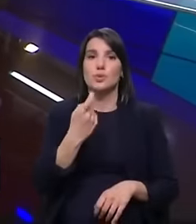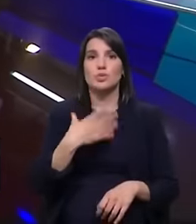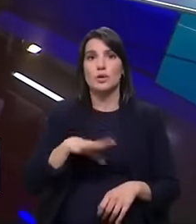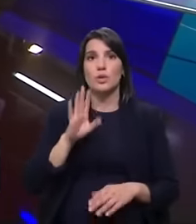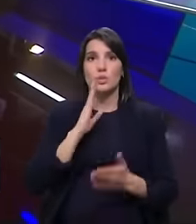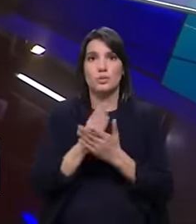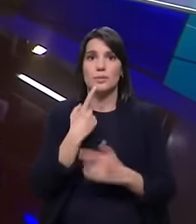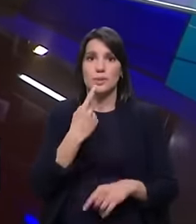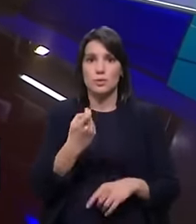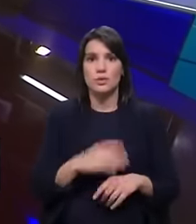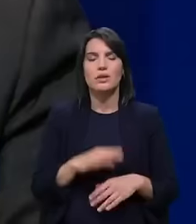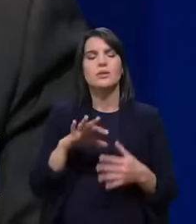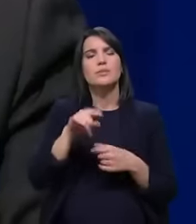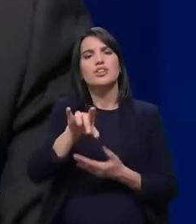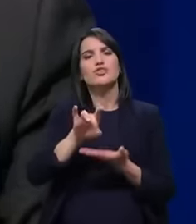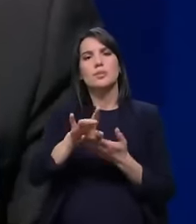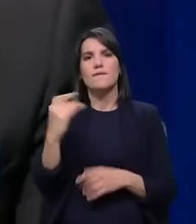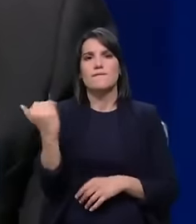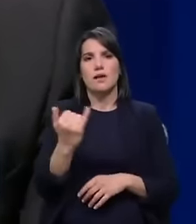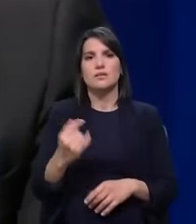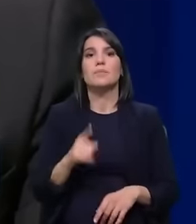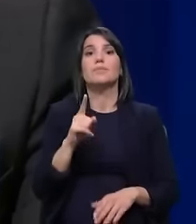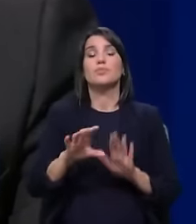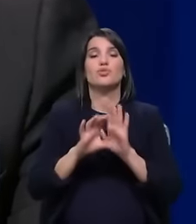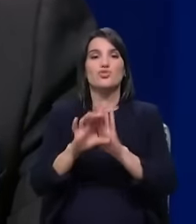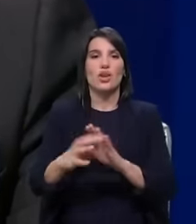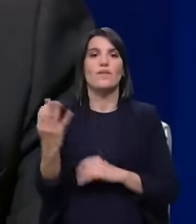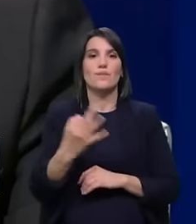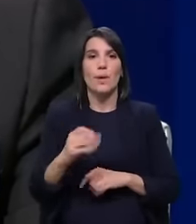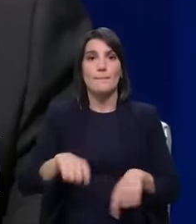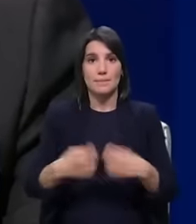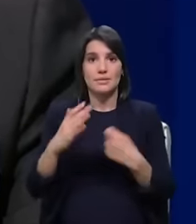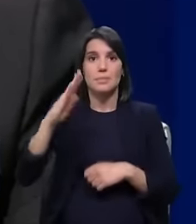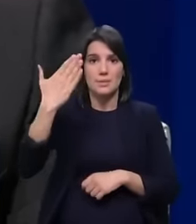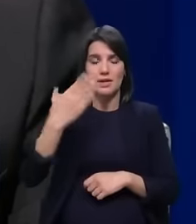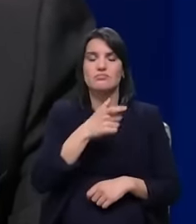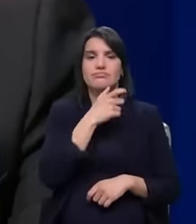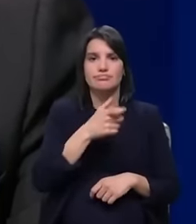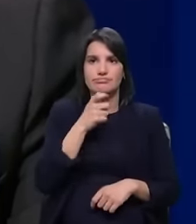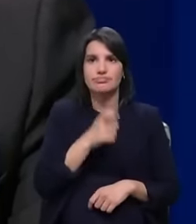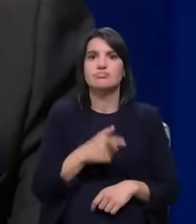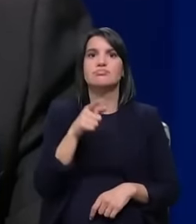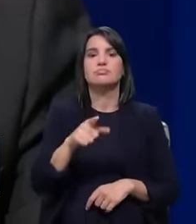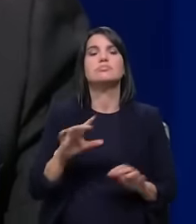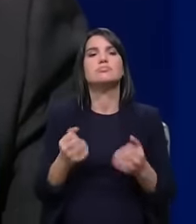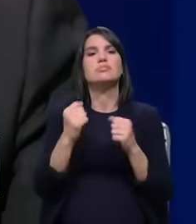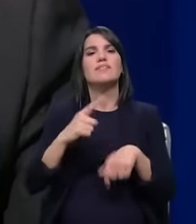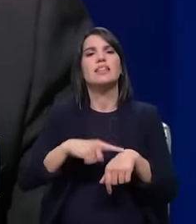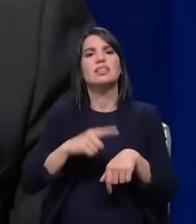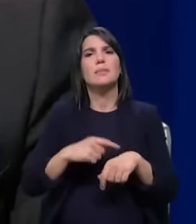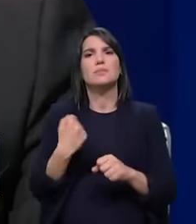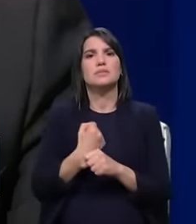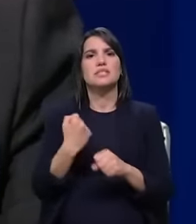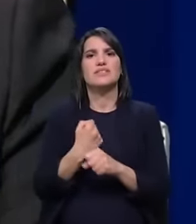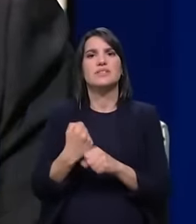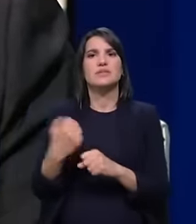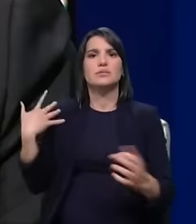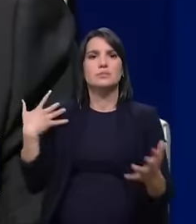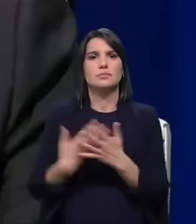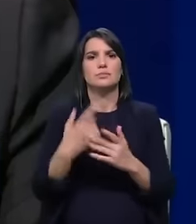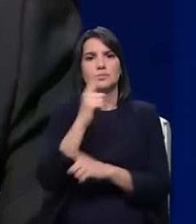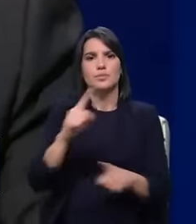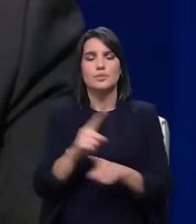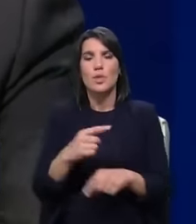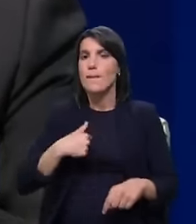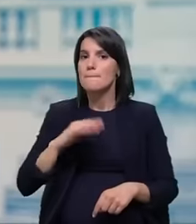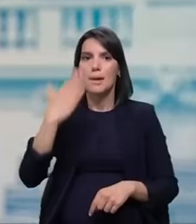fazer primeiro uma sobre pergunta. Esta questão do despedimento é falsa. Aliás, o Chega foi o primeiro partido a comprometer-se com a recuperação do tempo integral de serviço dos professores. Foi o primeiro